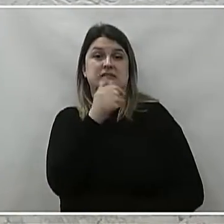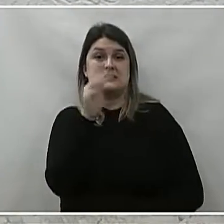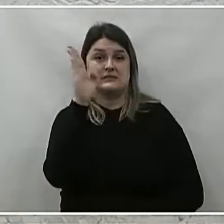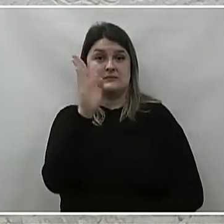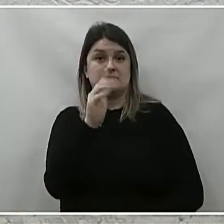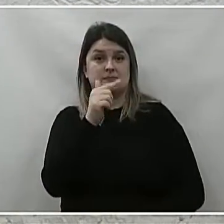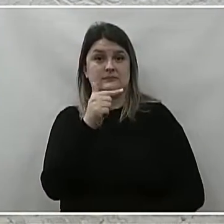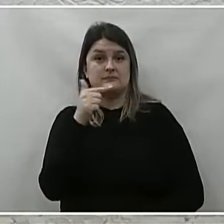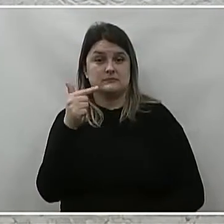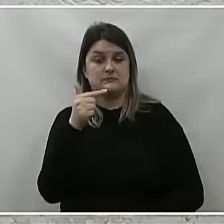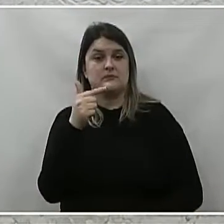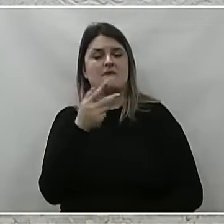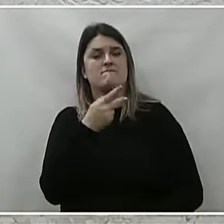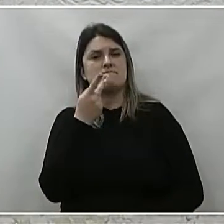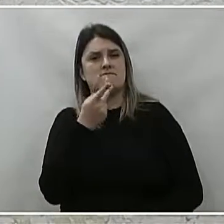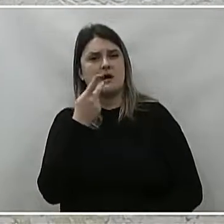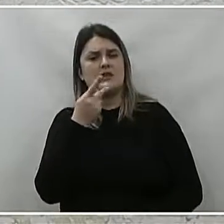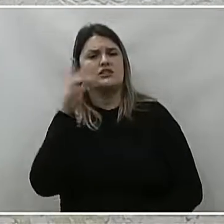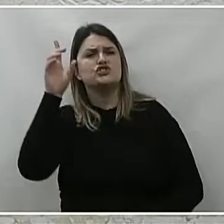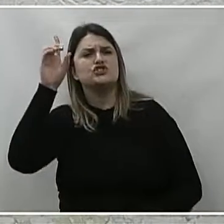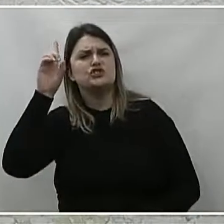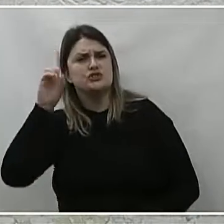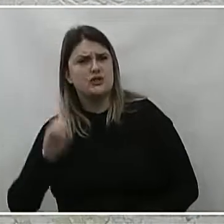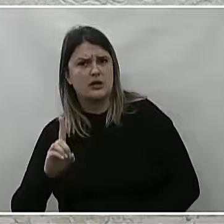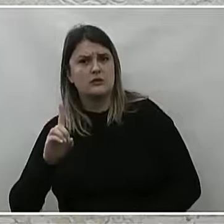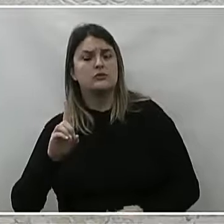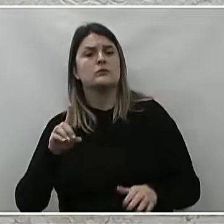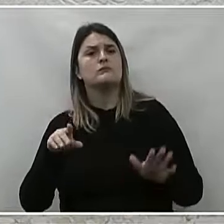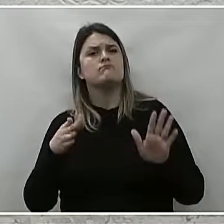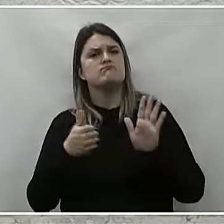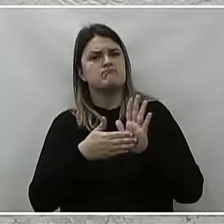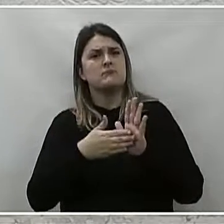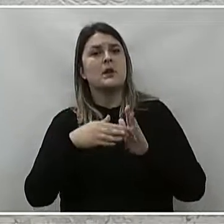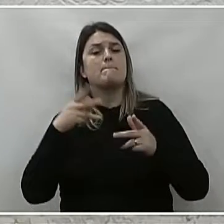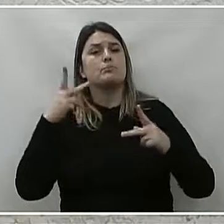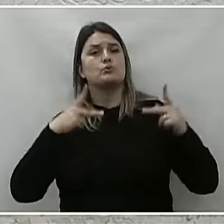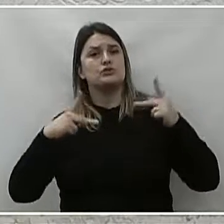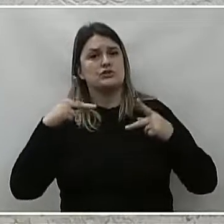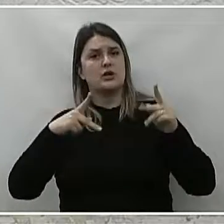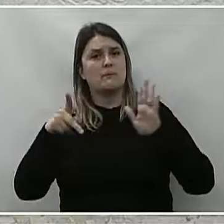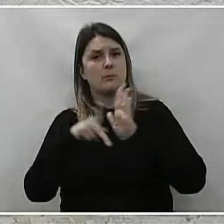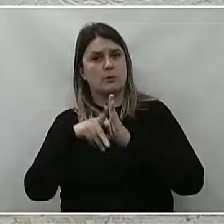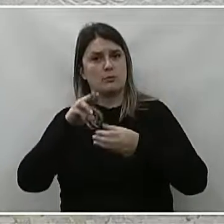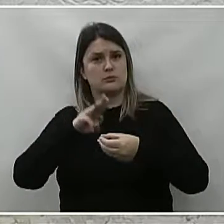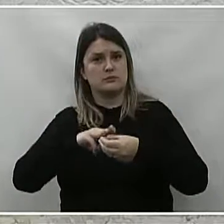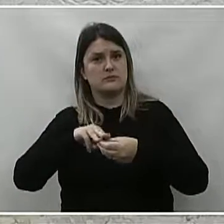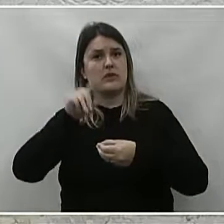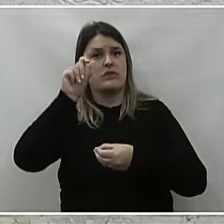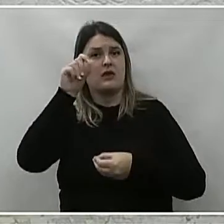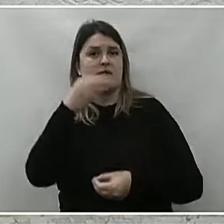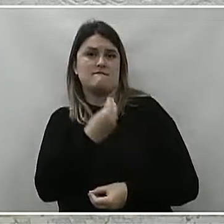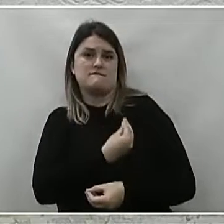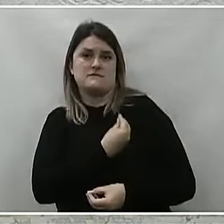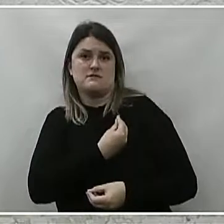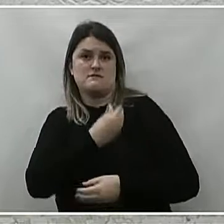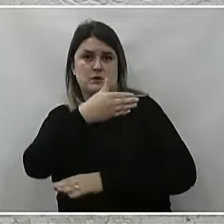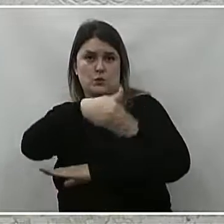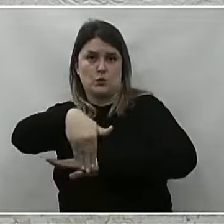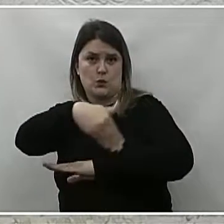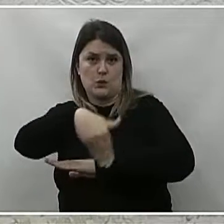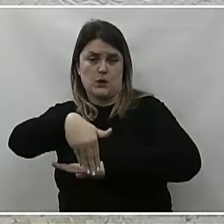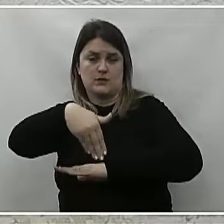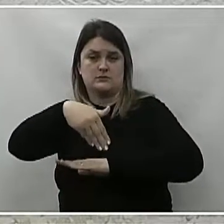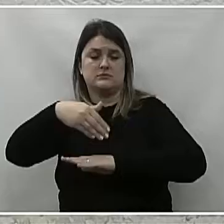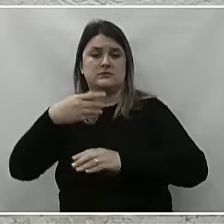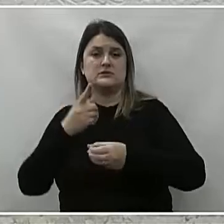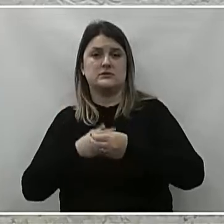2022. Estabelece direitos e consolida a política municipal para a população em situação de rua em